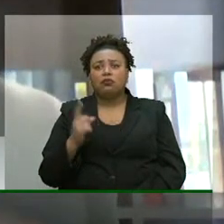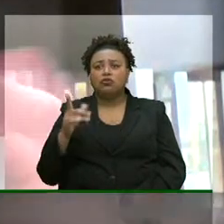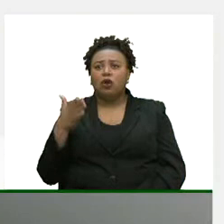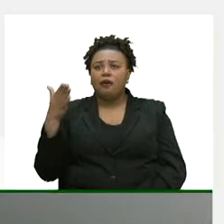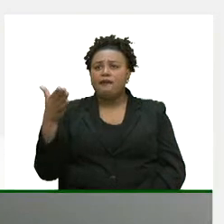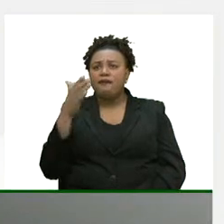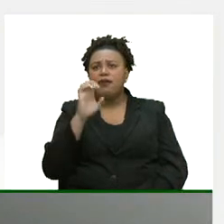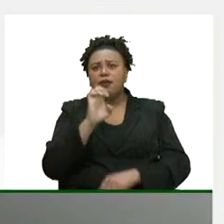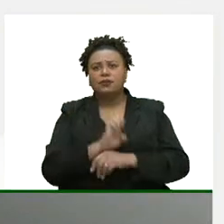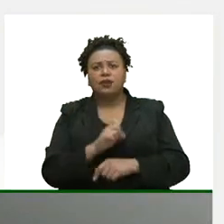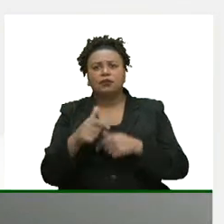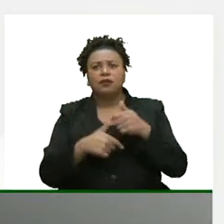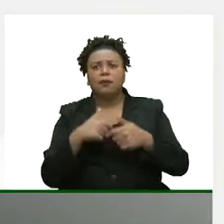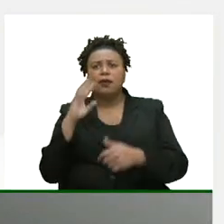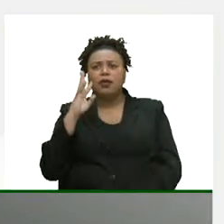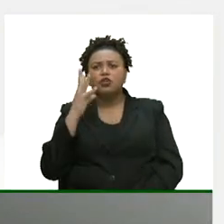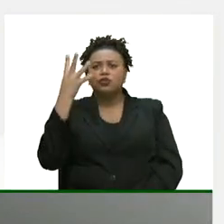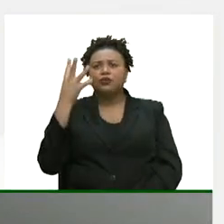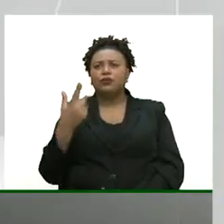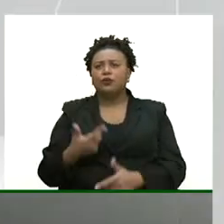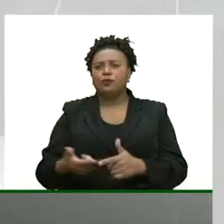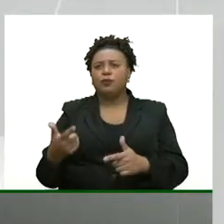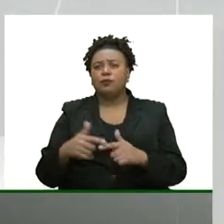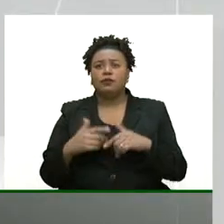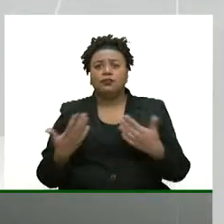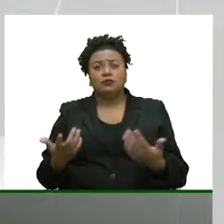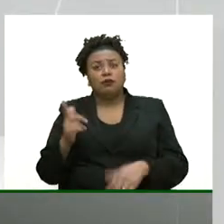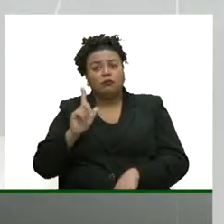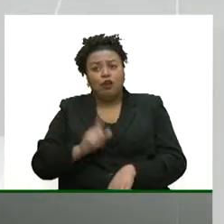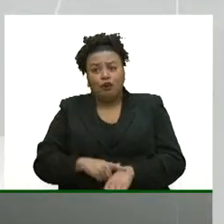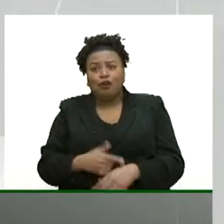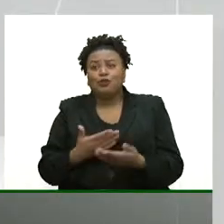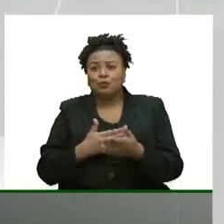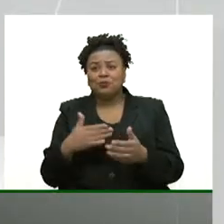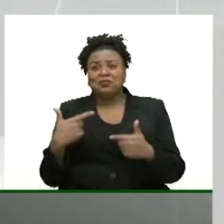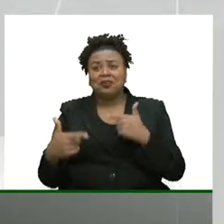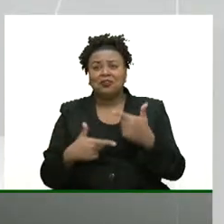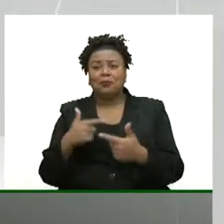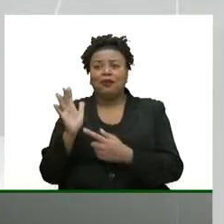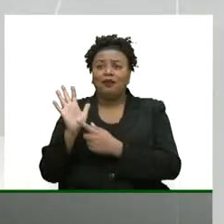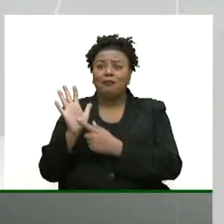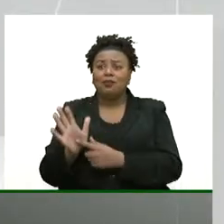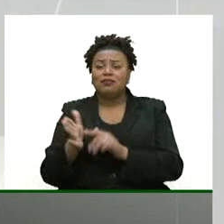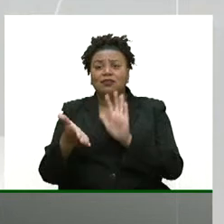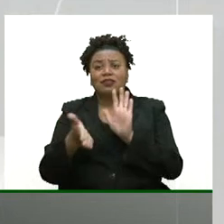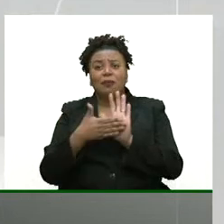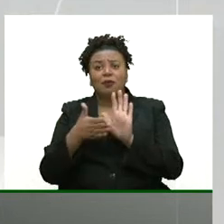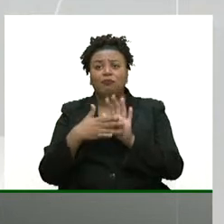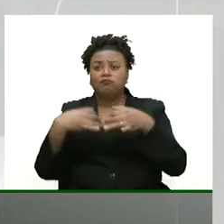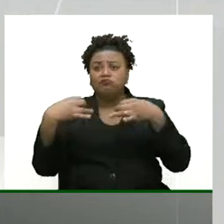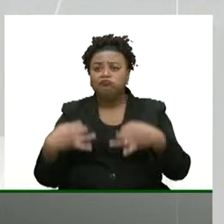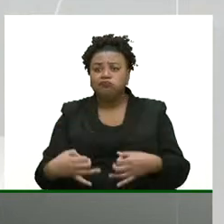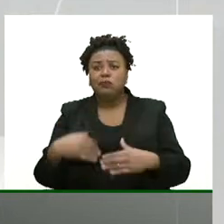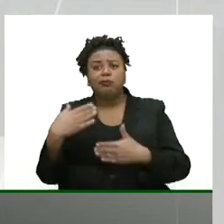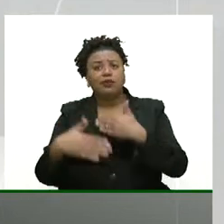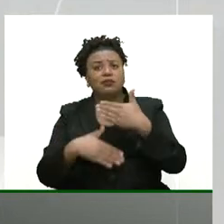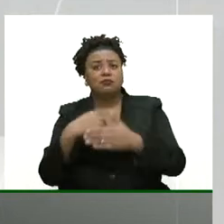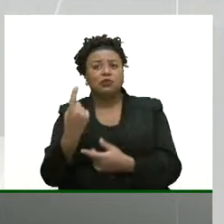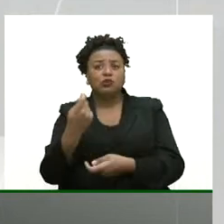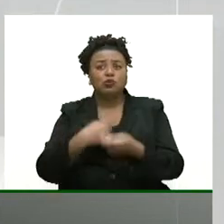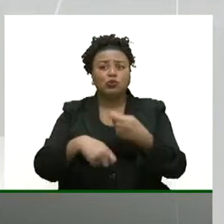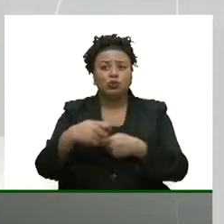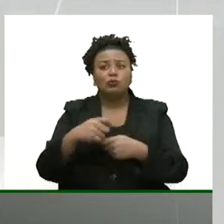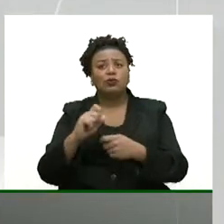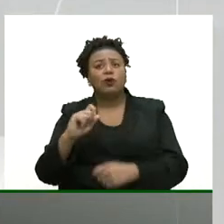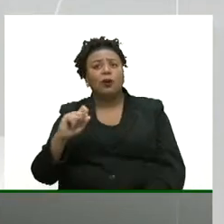percorrendo o Estado e trabalhar, que estava resolvido o problema. Então está na hora de trabalhar, está na hora de apresentar uma proposta concreta para o crescimento econômico, para